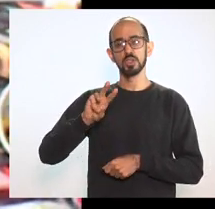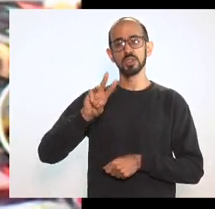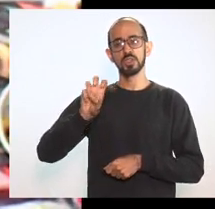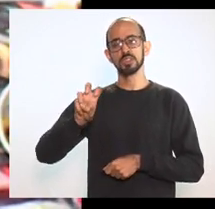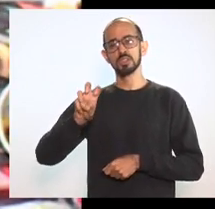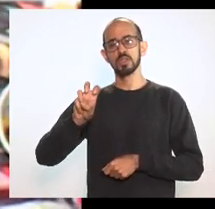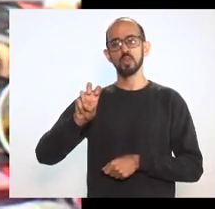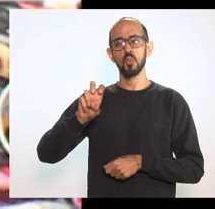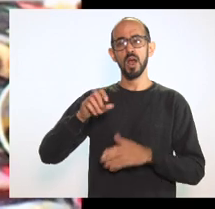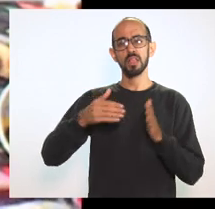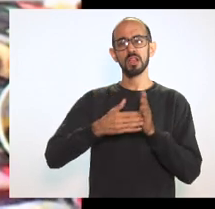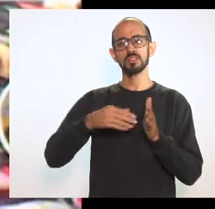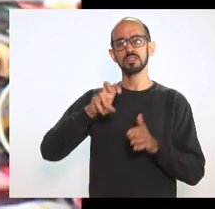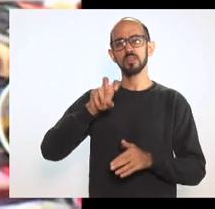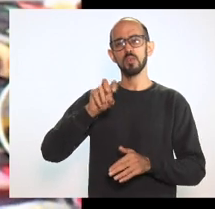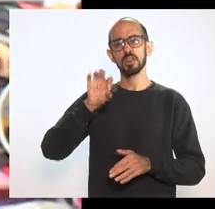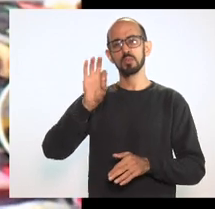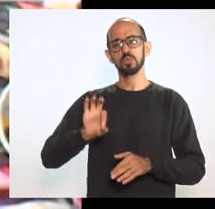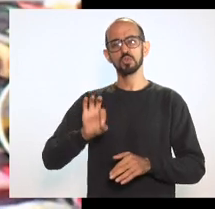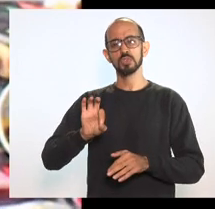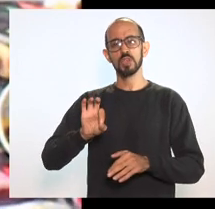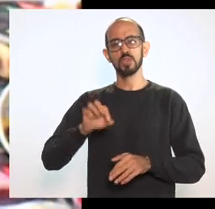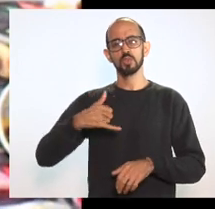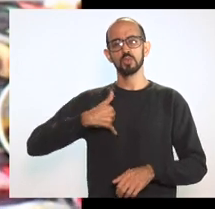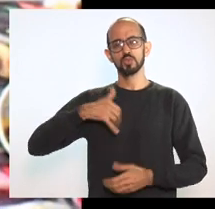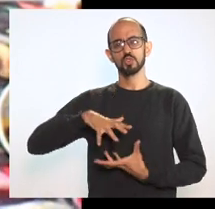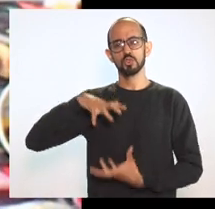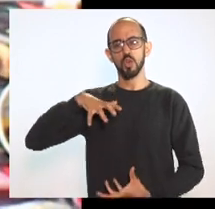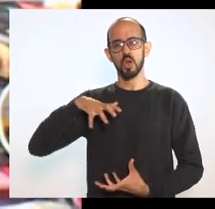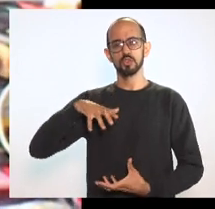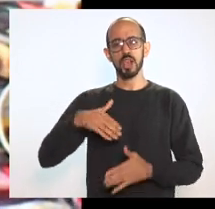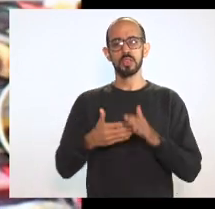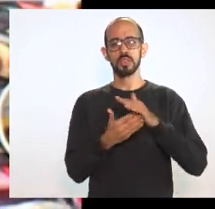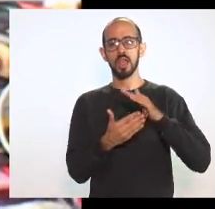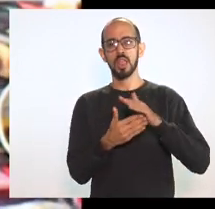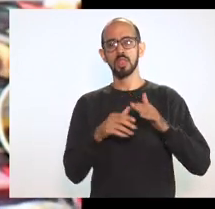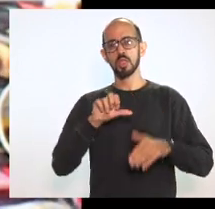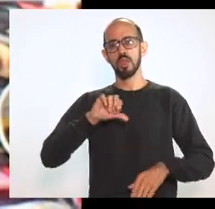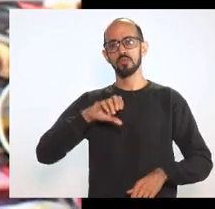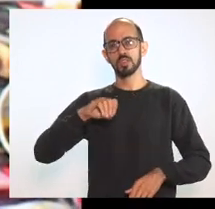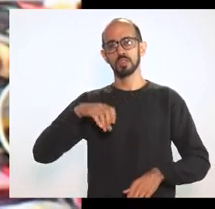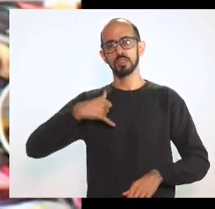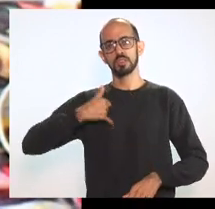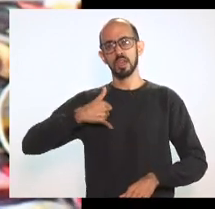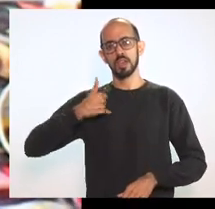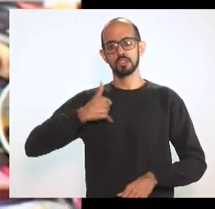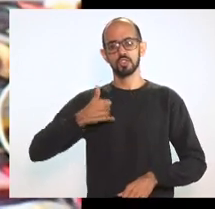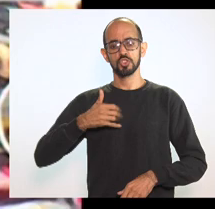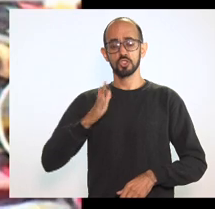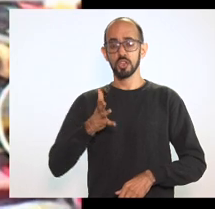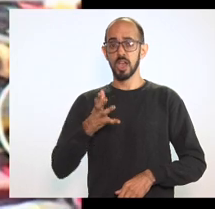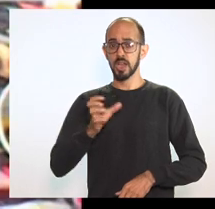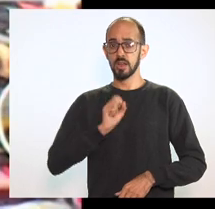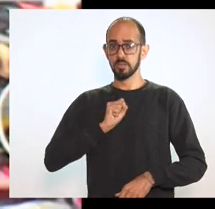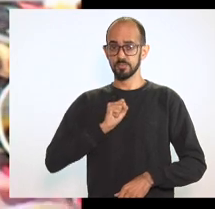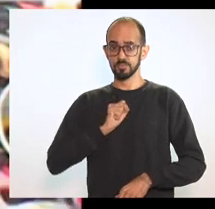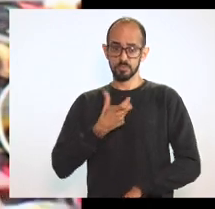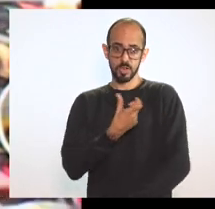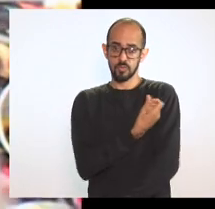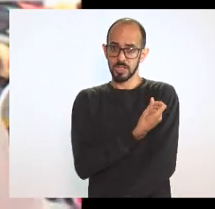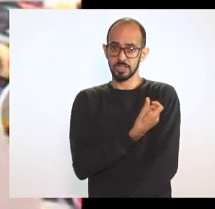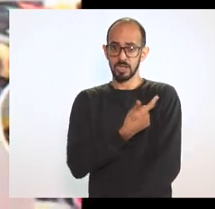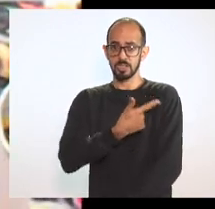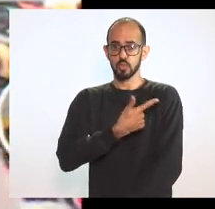de mortes de idosos com mais de 90 anos que já receberam a segunda dose da vacina. Estão morrendo cada